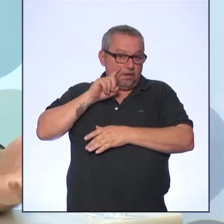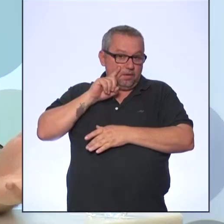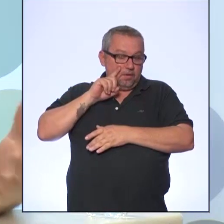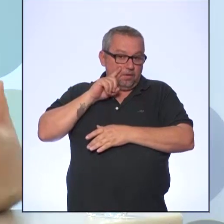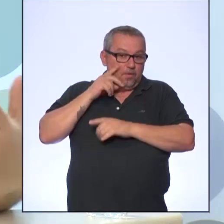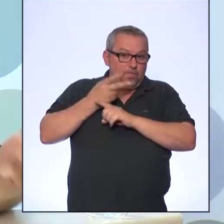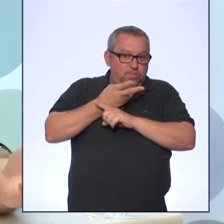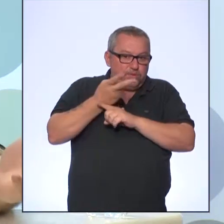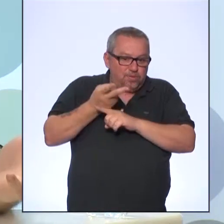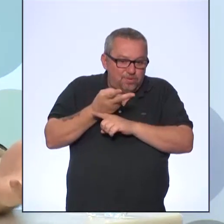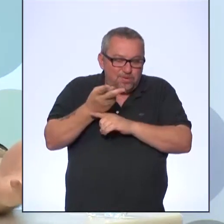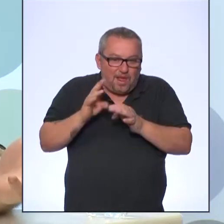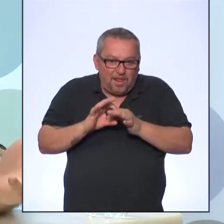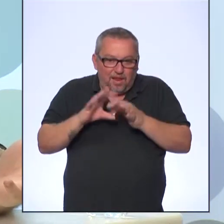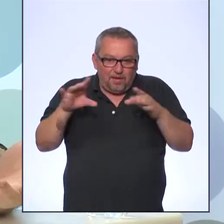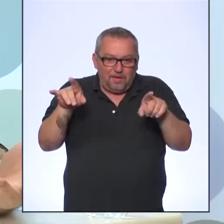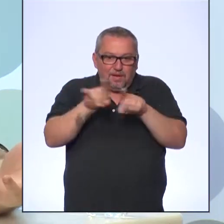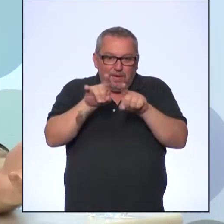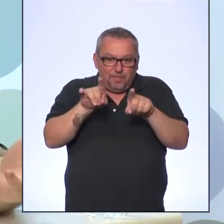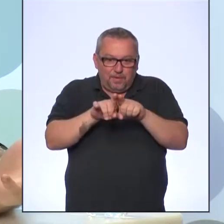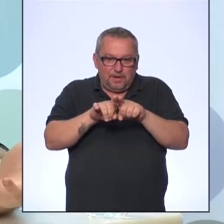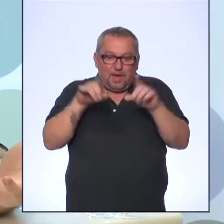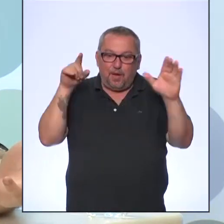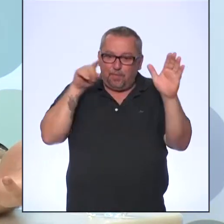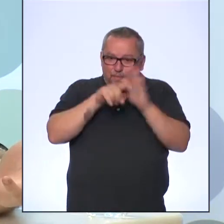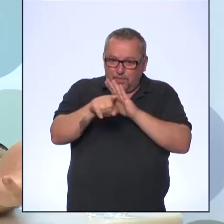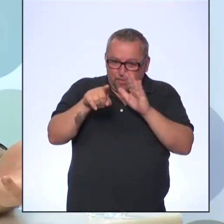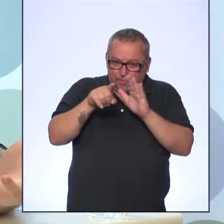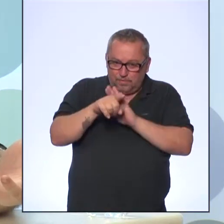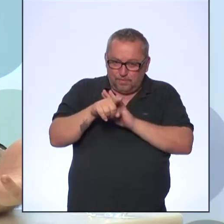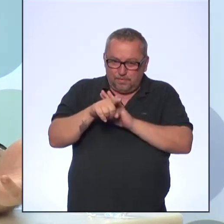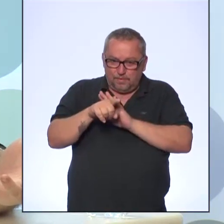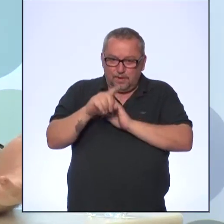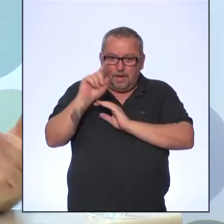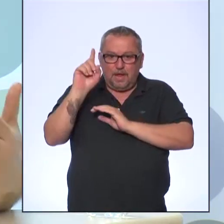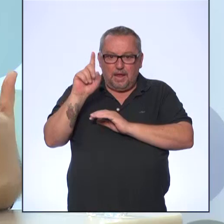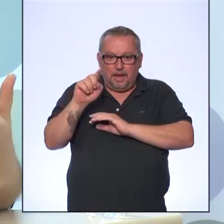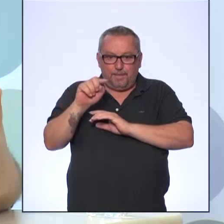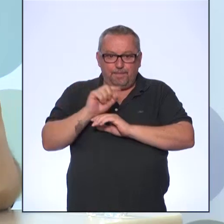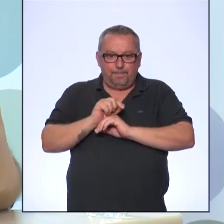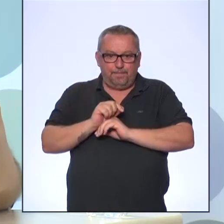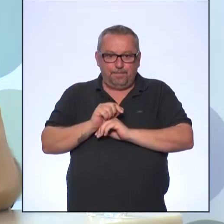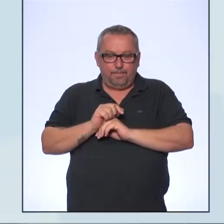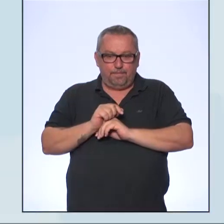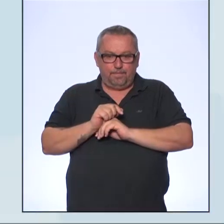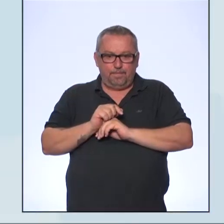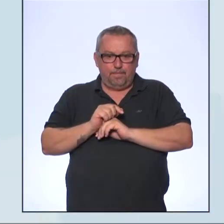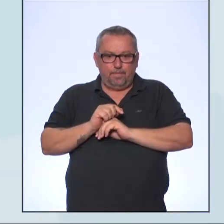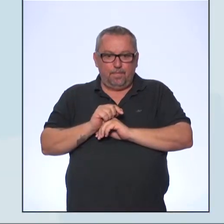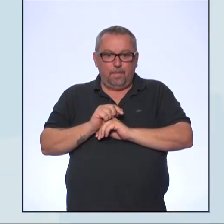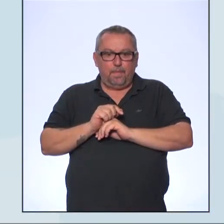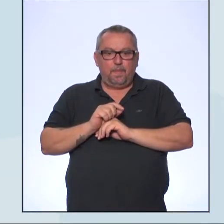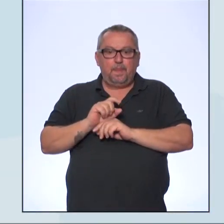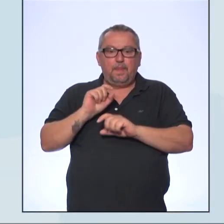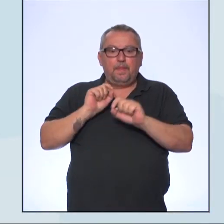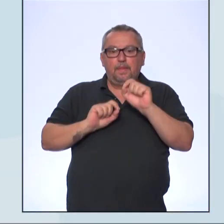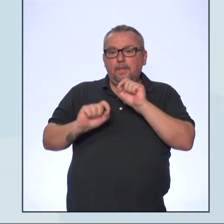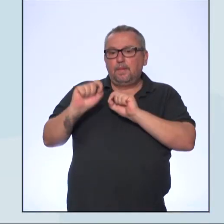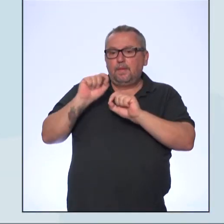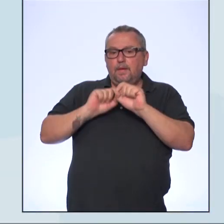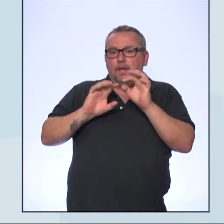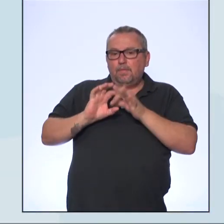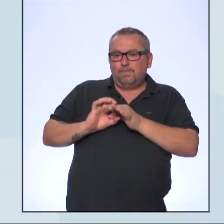sua libertação, nada mais justo a pergunta disparadora da aula ser, pode colocar na tela,